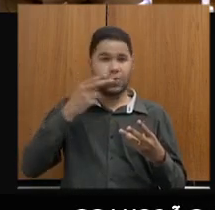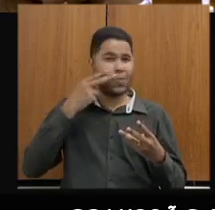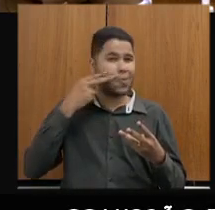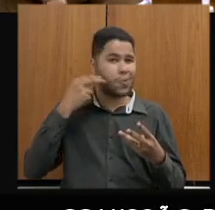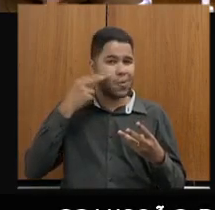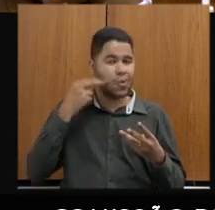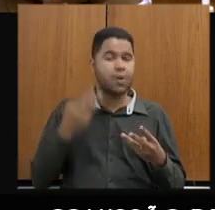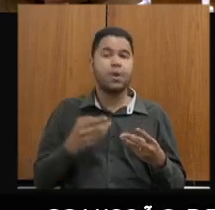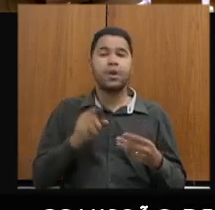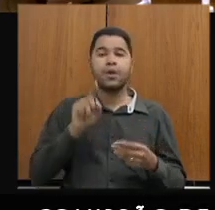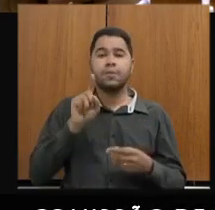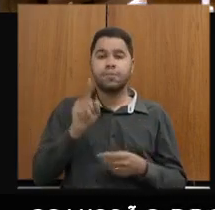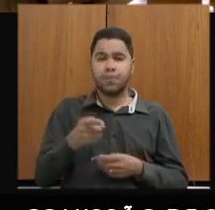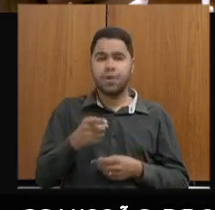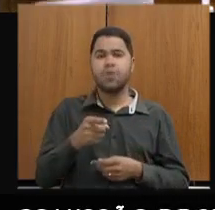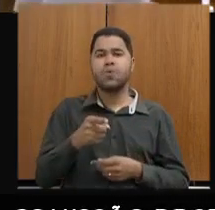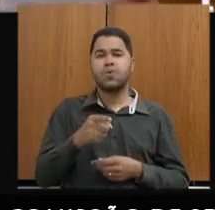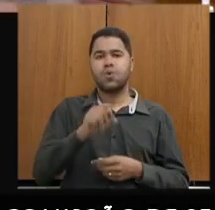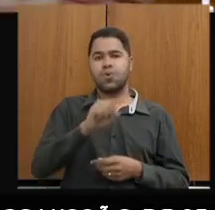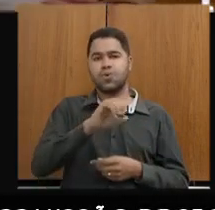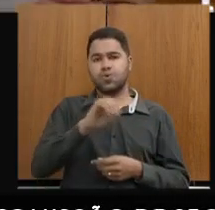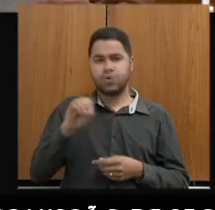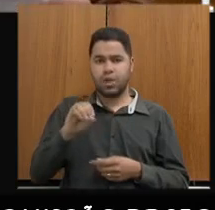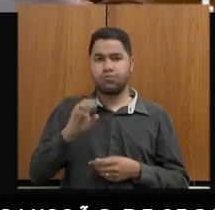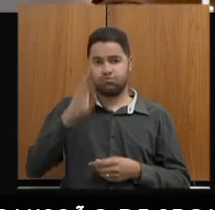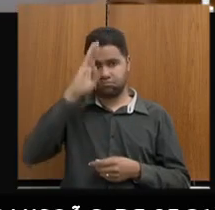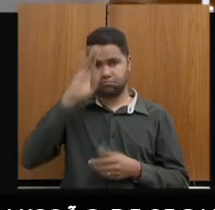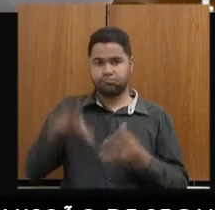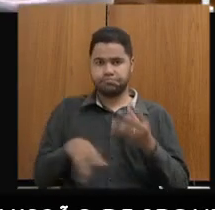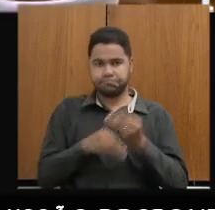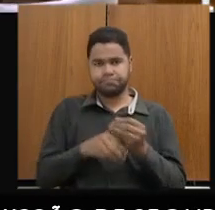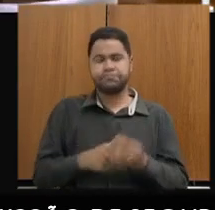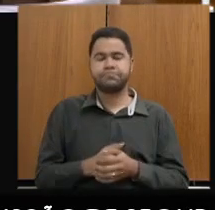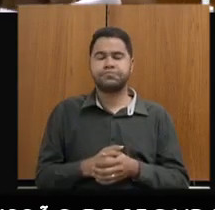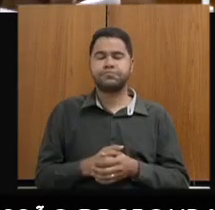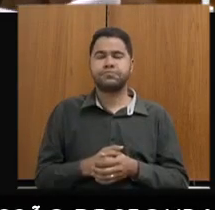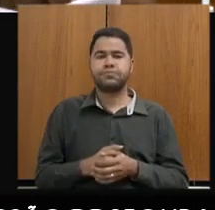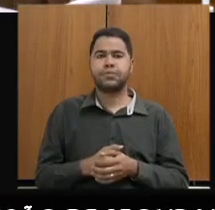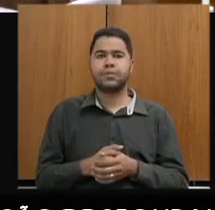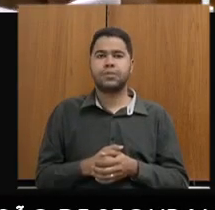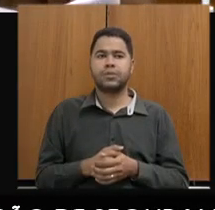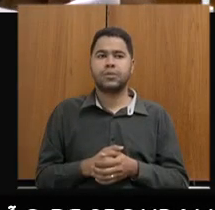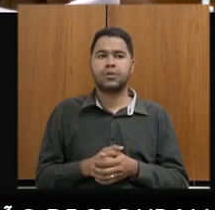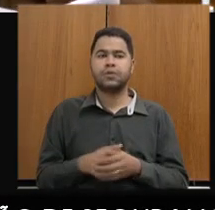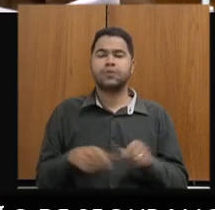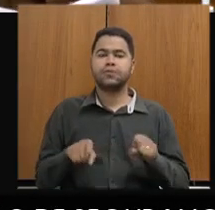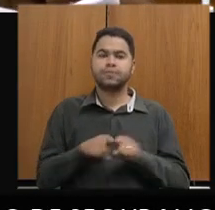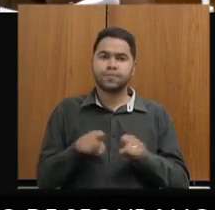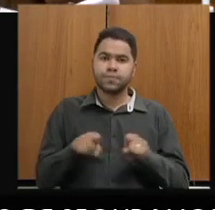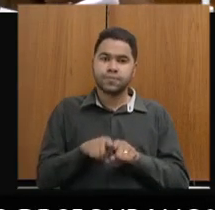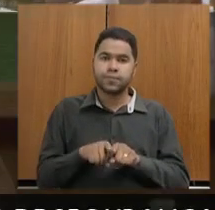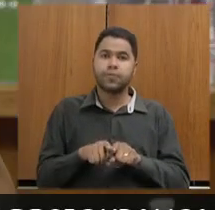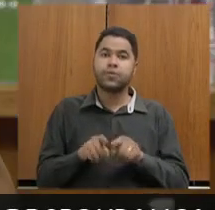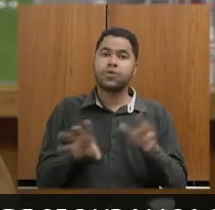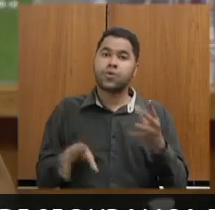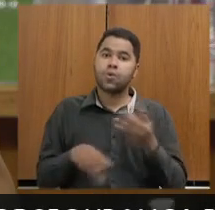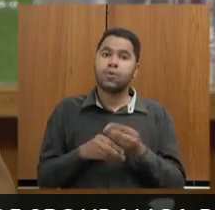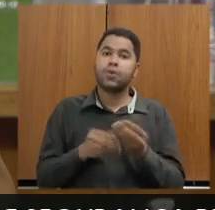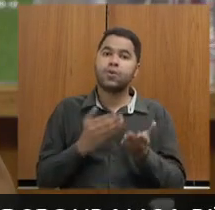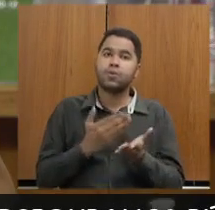1492 militares foram incluídos e estamos agora ainda a vamos completar para